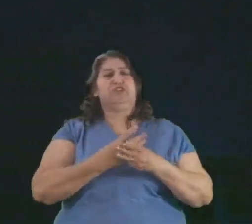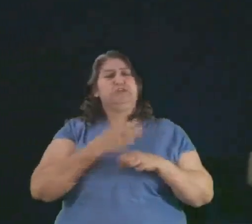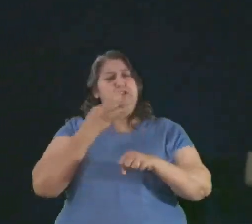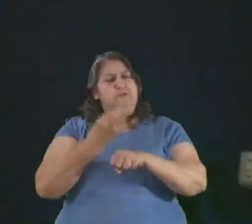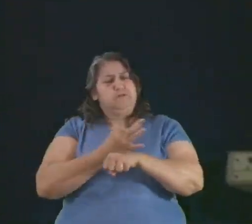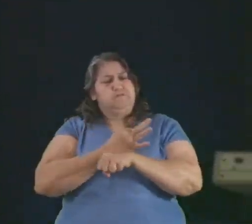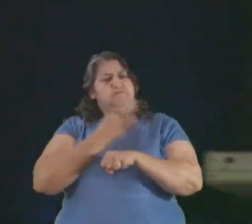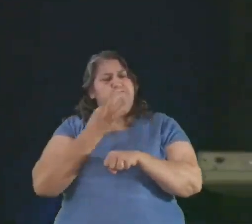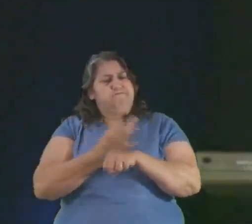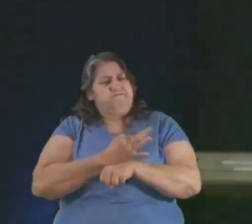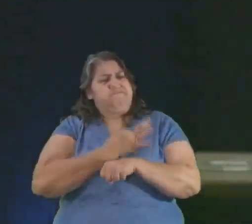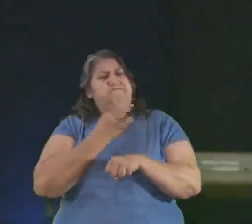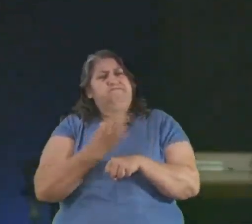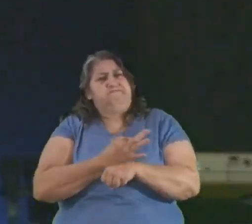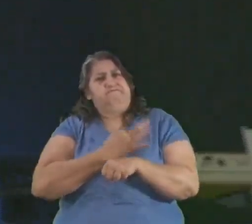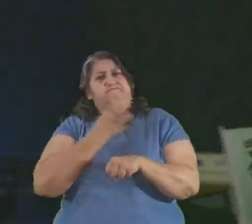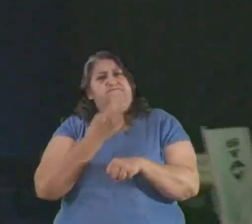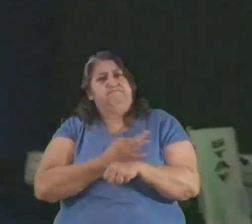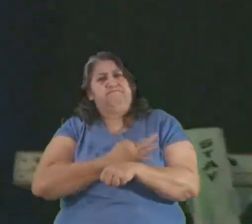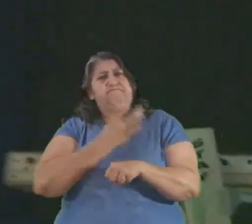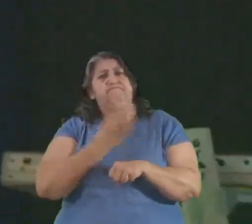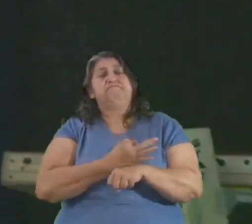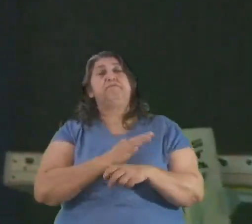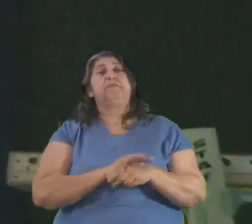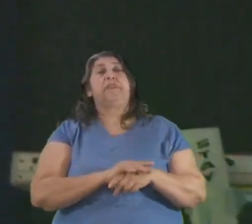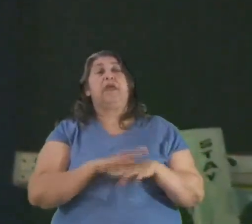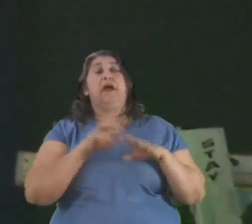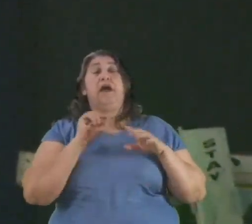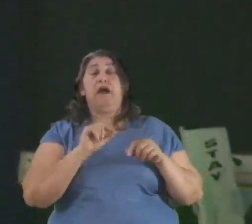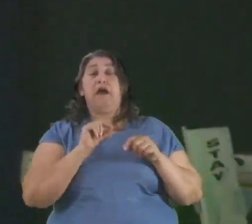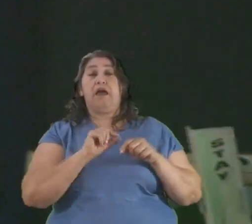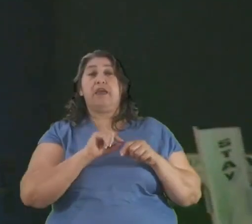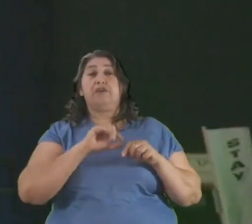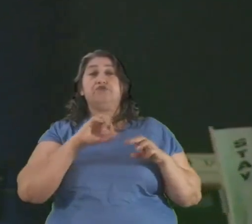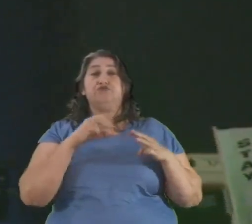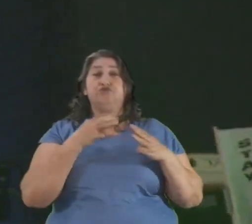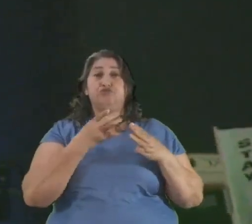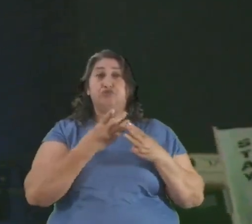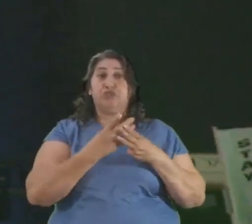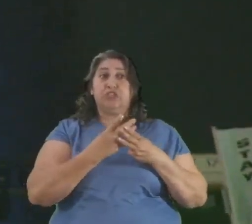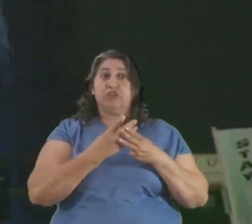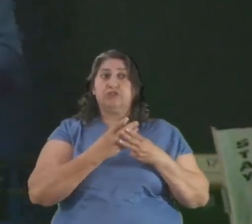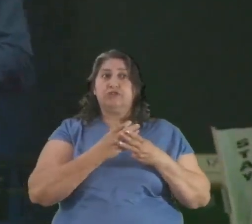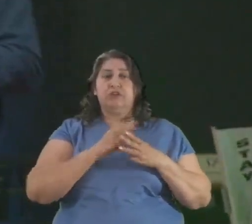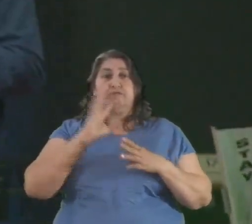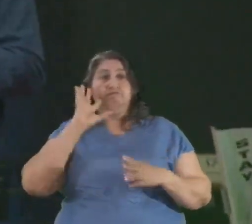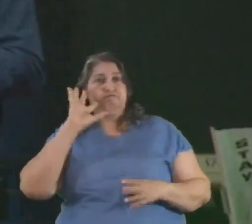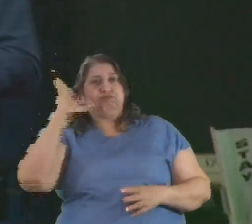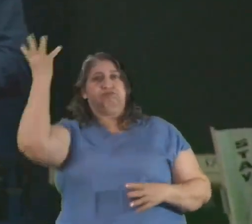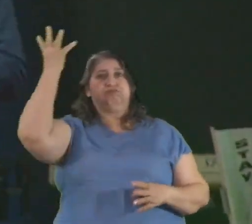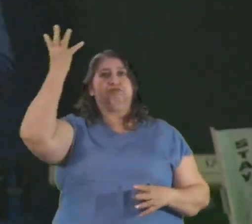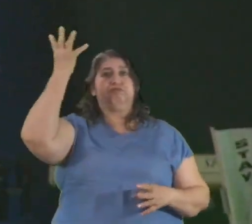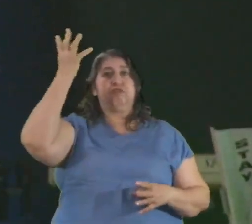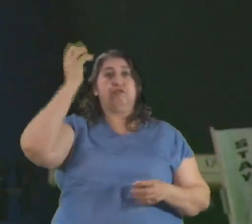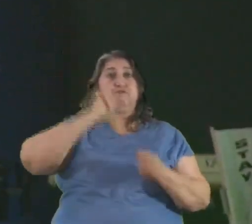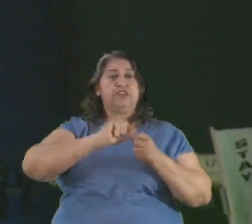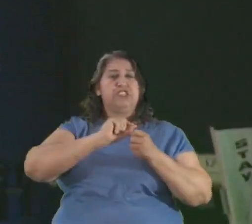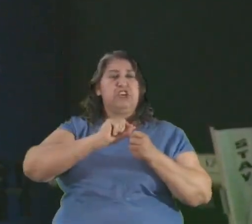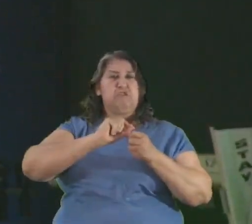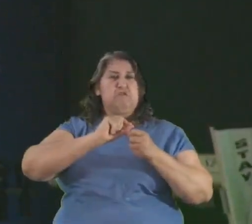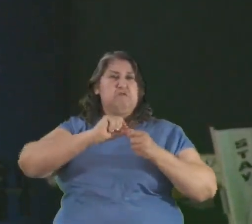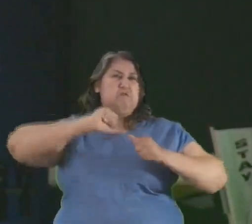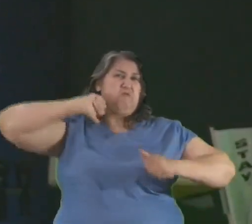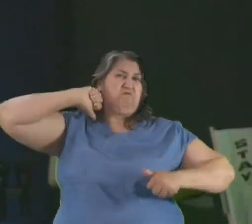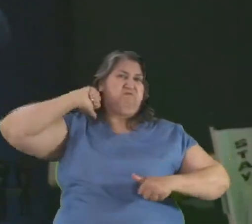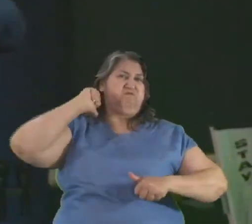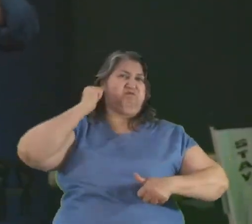E aí resolveram fazer uma revolta contra o Império Romano. E quando aconteceu